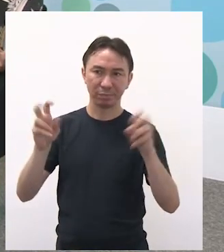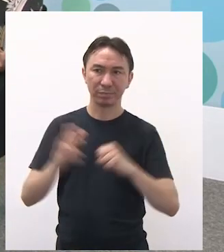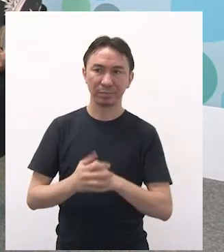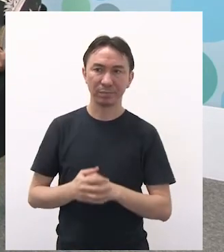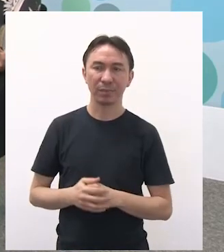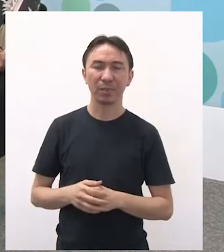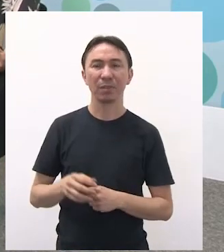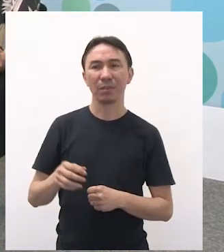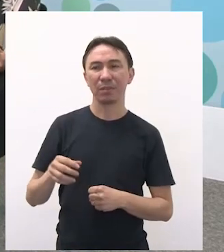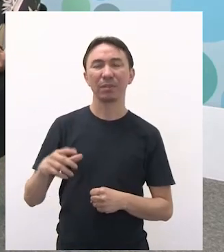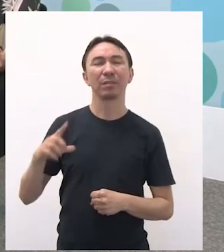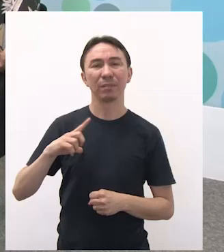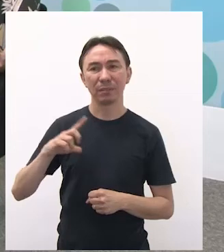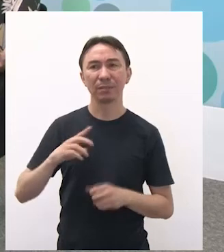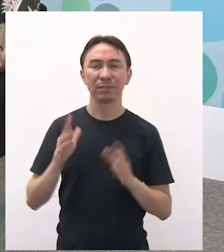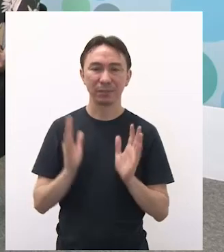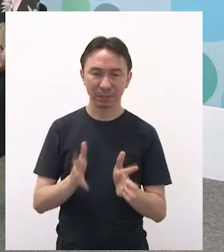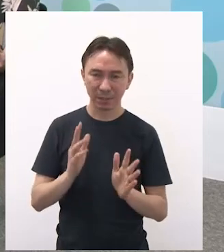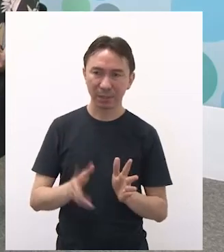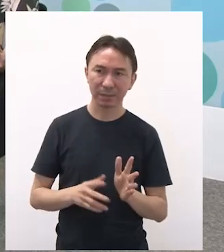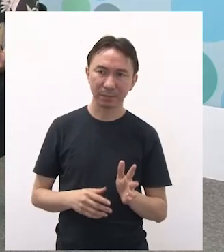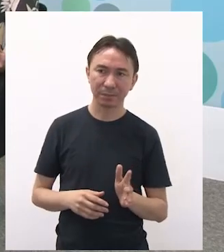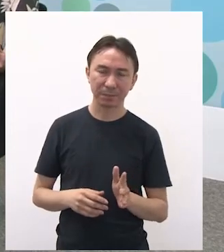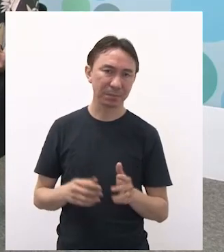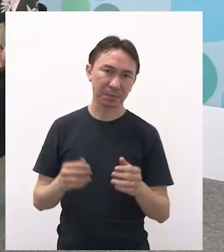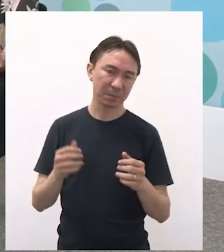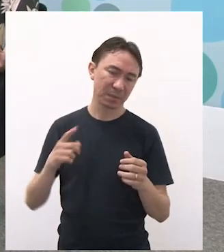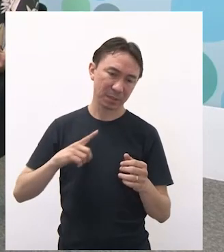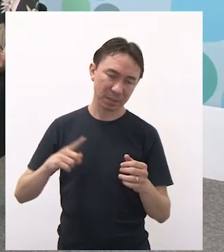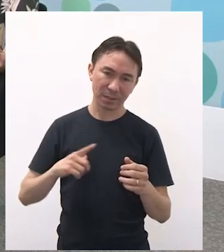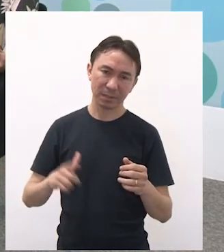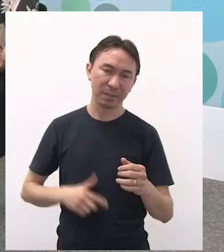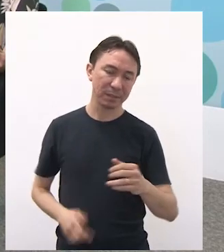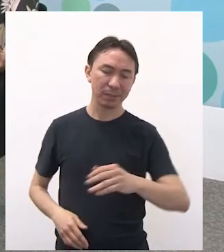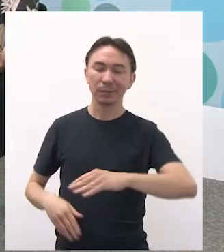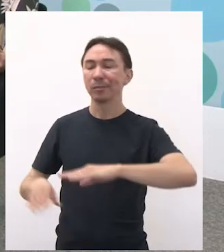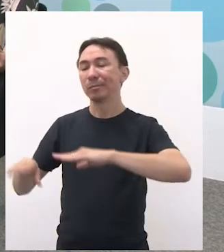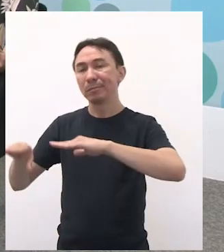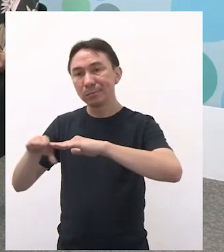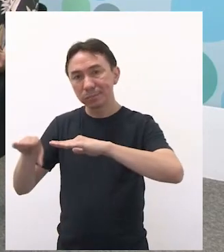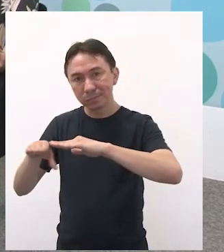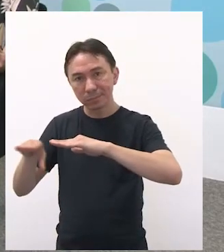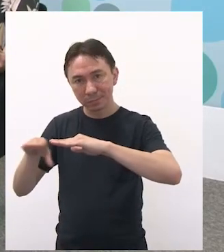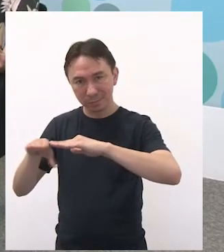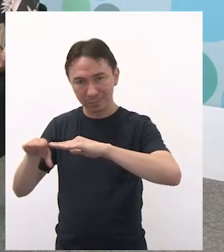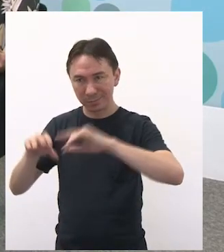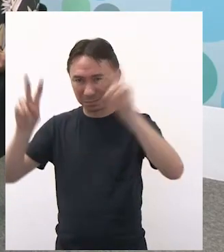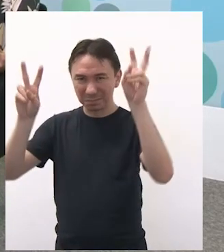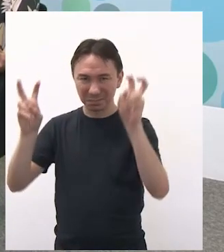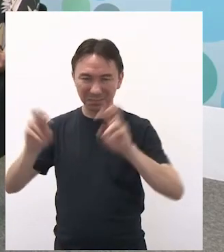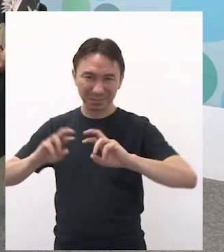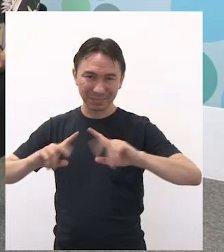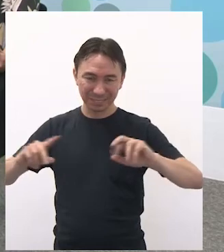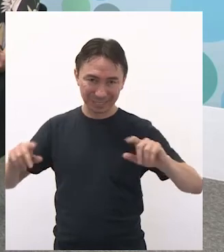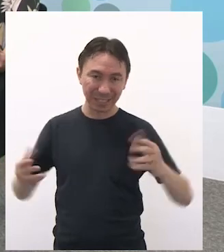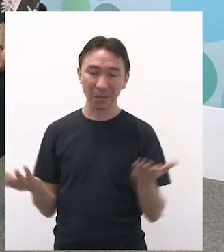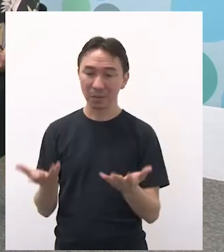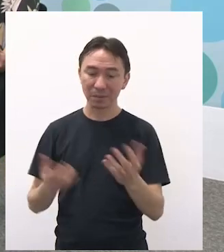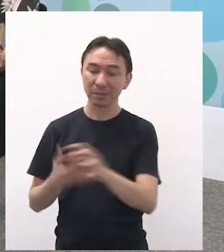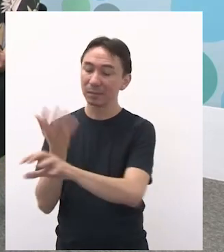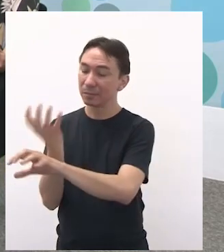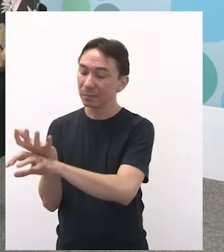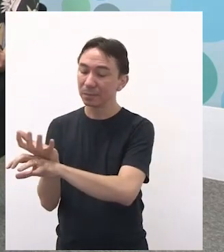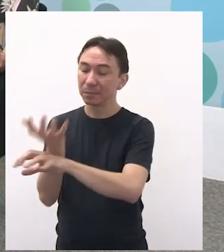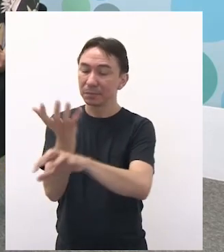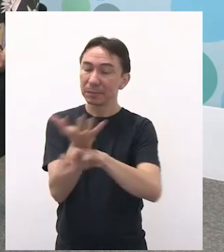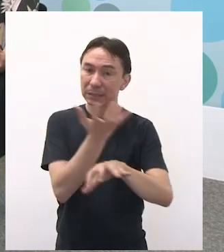viés, há um tempo já, falando sobre os temas contemporâneos transversais e falando sobre transdisciplinaridade. Então, nós vamos começar